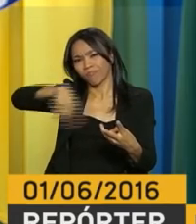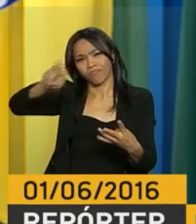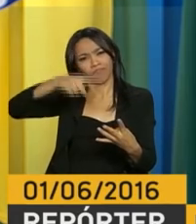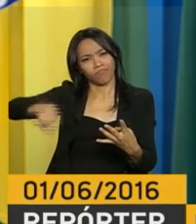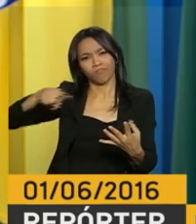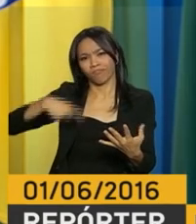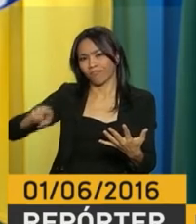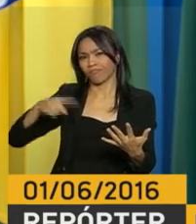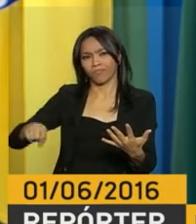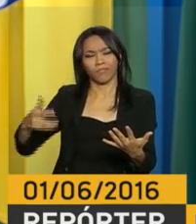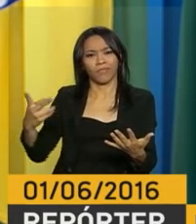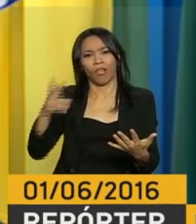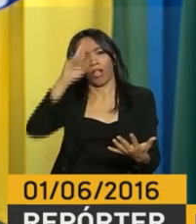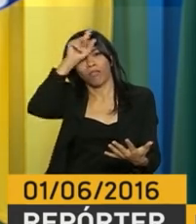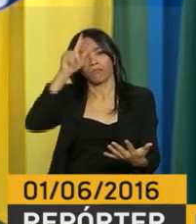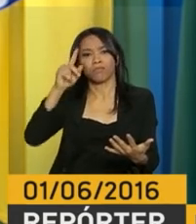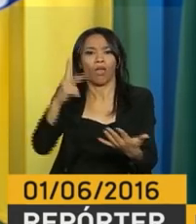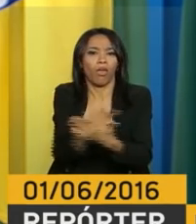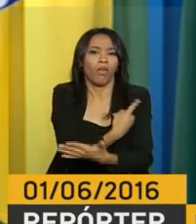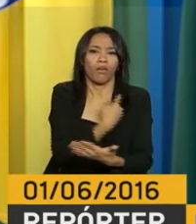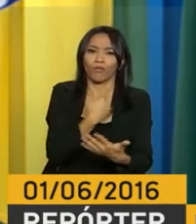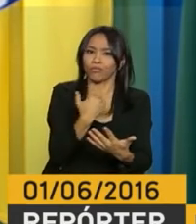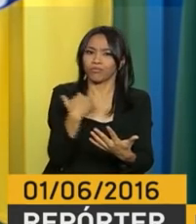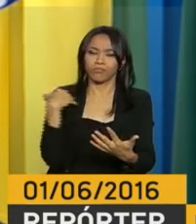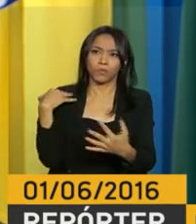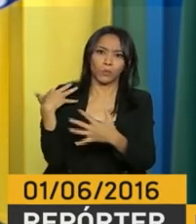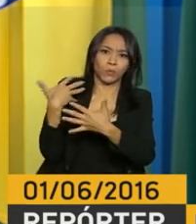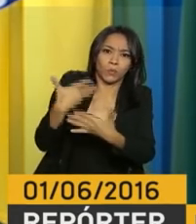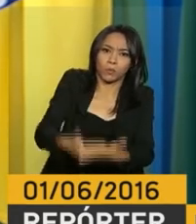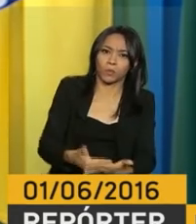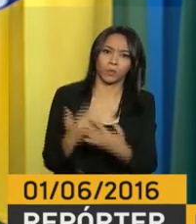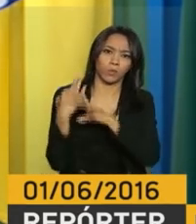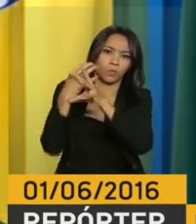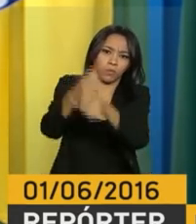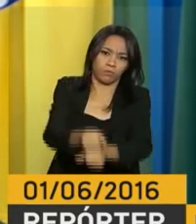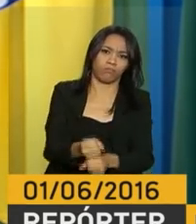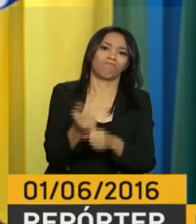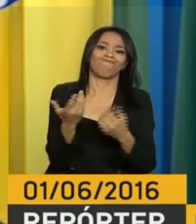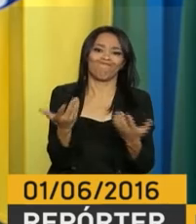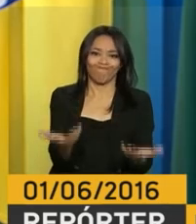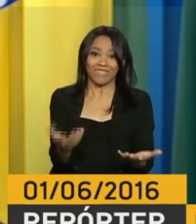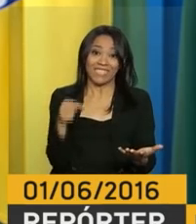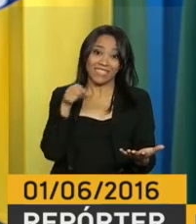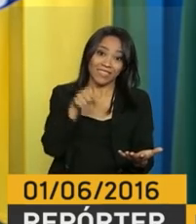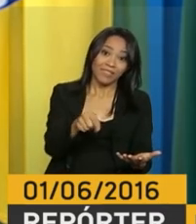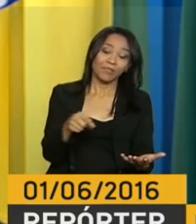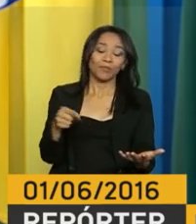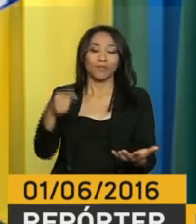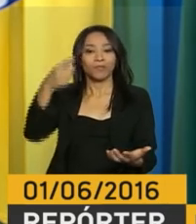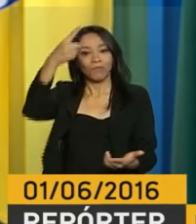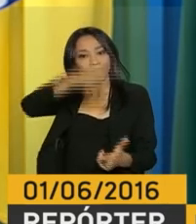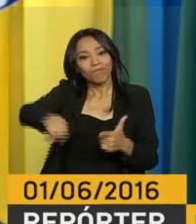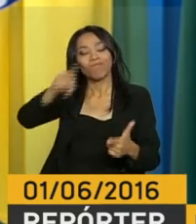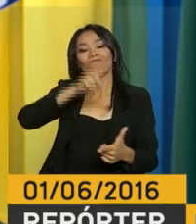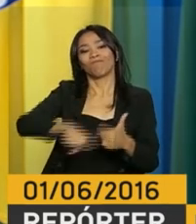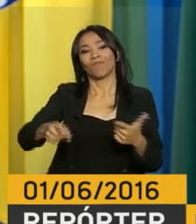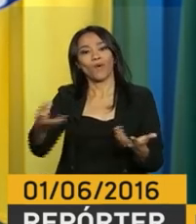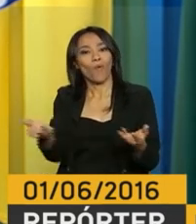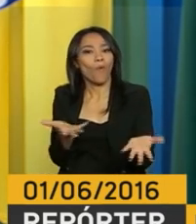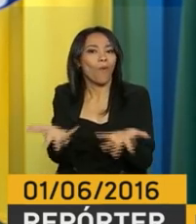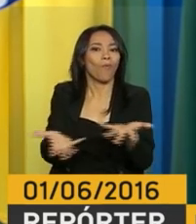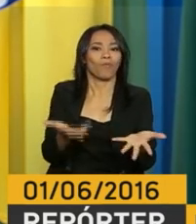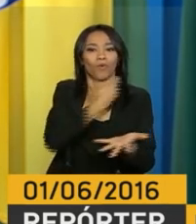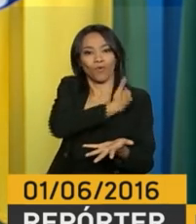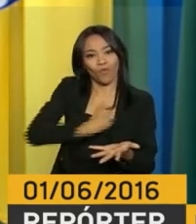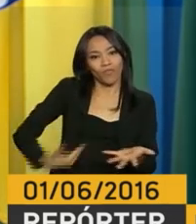mais variados ao longo do tempo comprometeram a governabilidade e a qualidade de vida